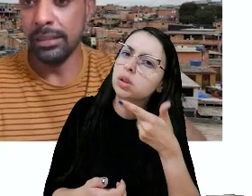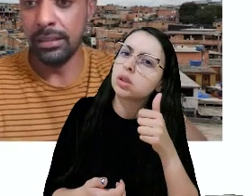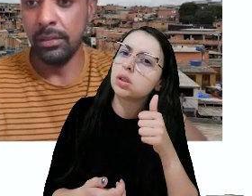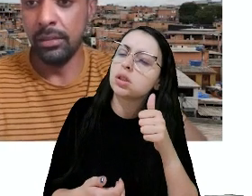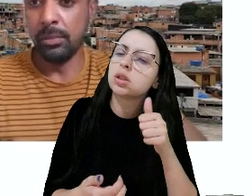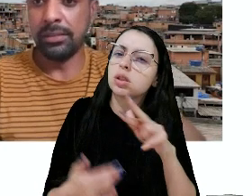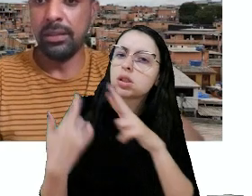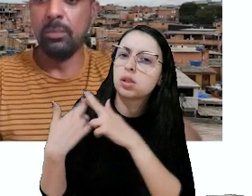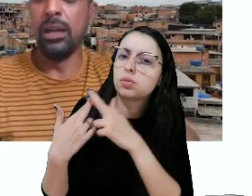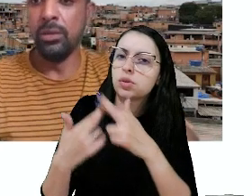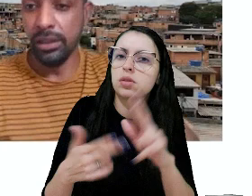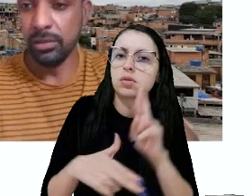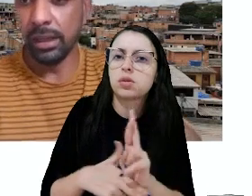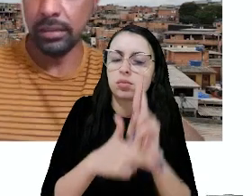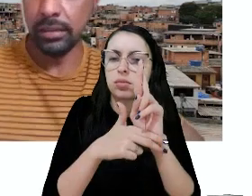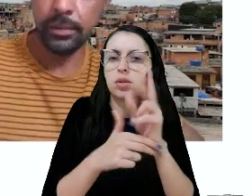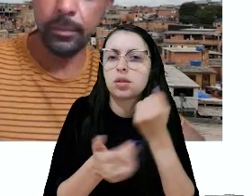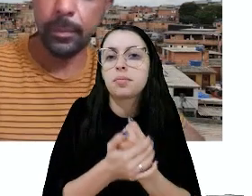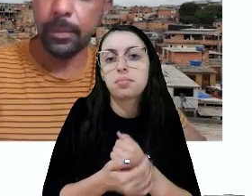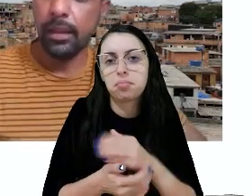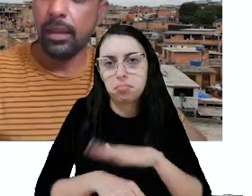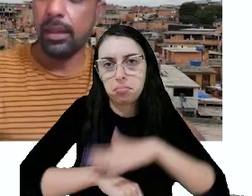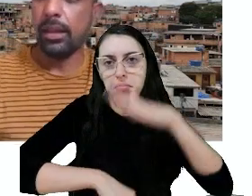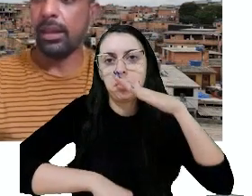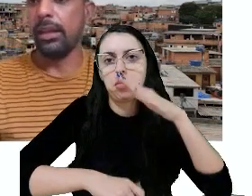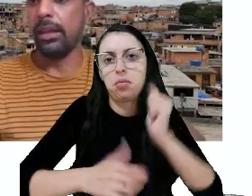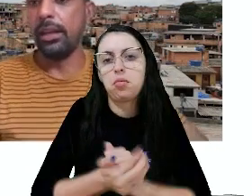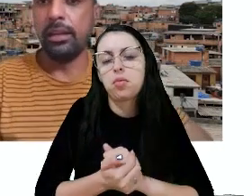82 lideranças em formação, maioria mulheres,